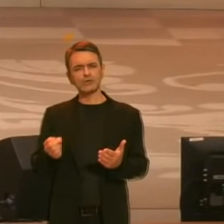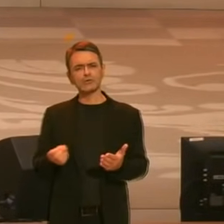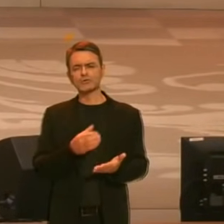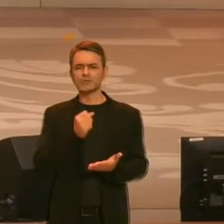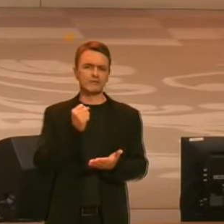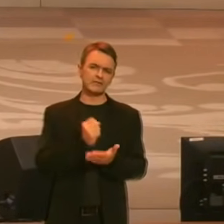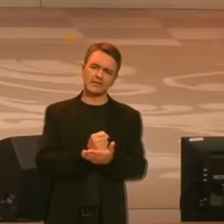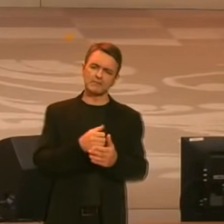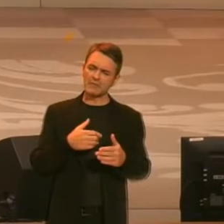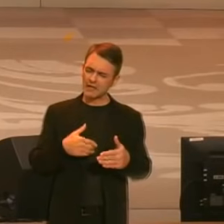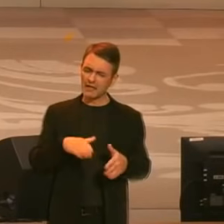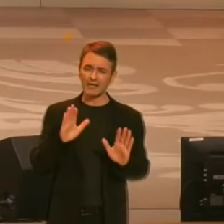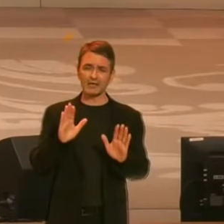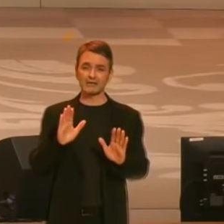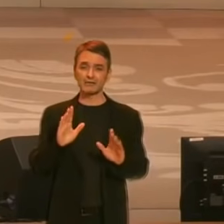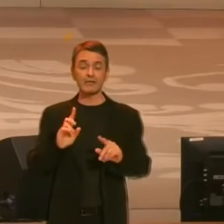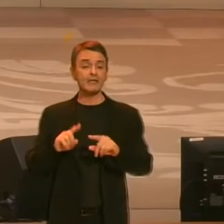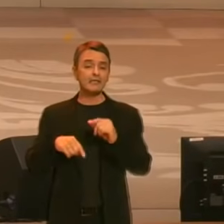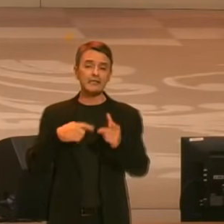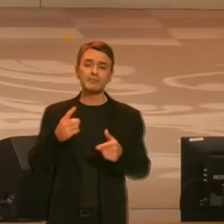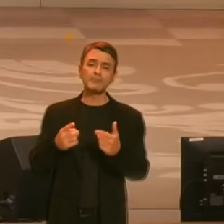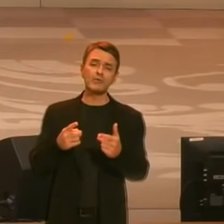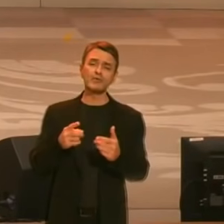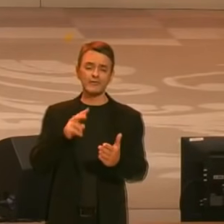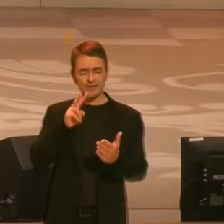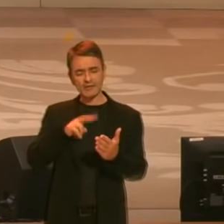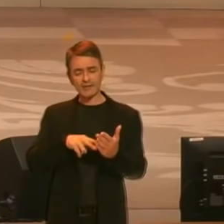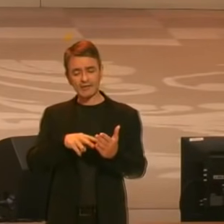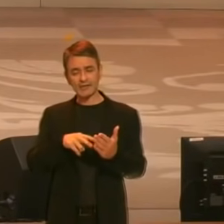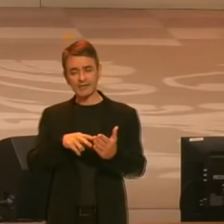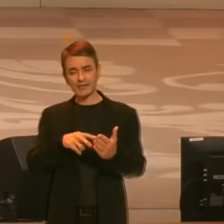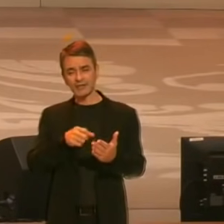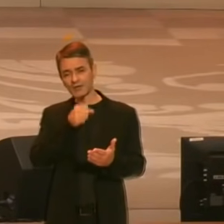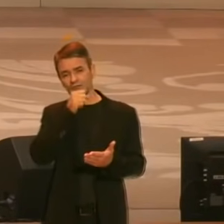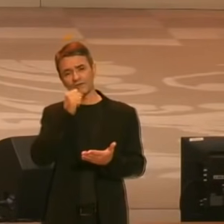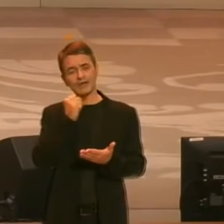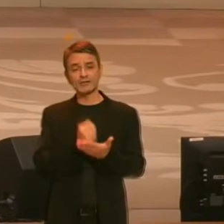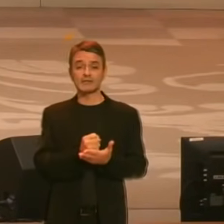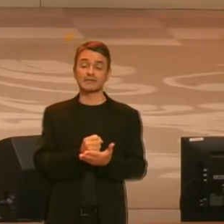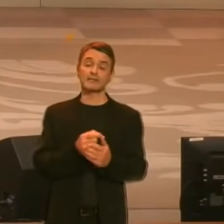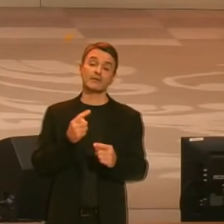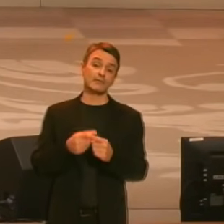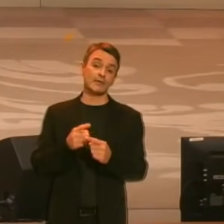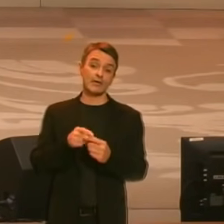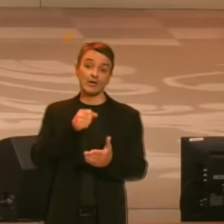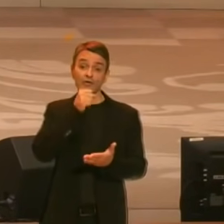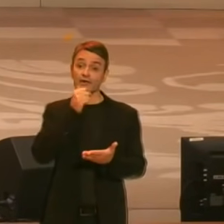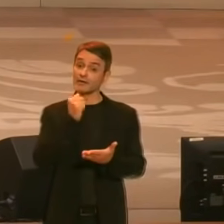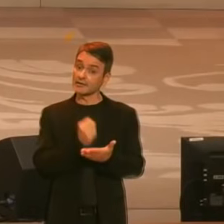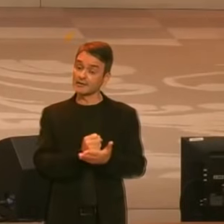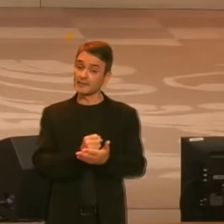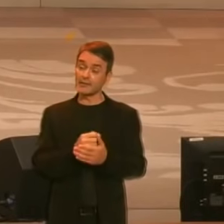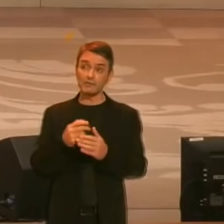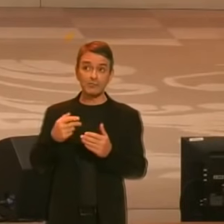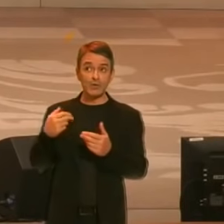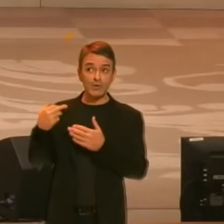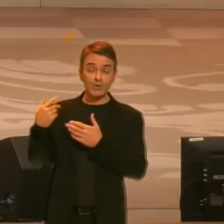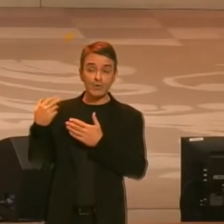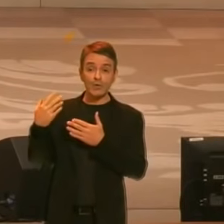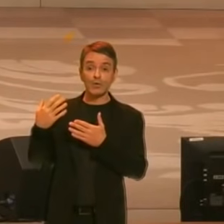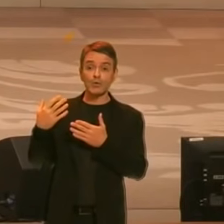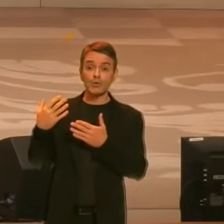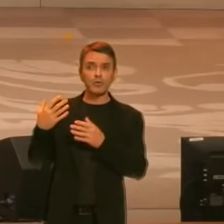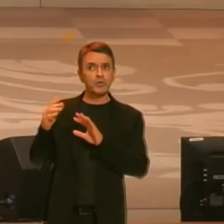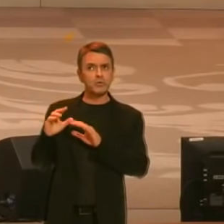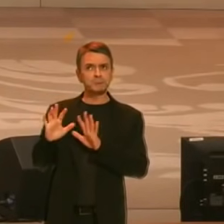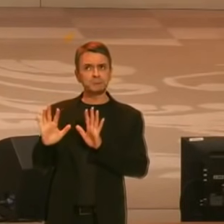de ler os Evangelhos. Depois é que você lê o Velho Testamento. Por quê? O Velho Testamento são sombras de coisas que iam acontecer